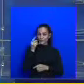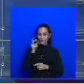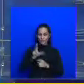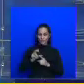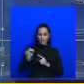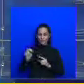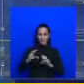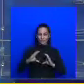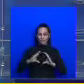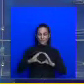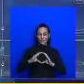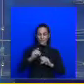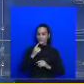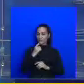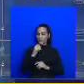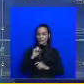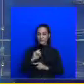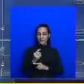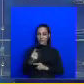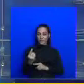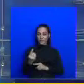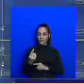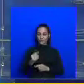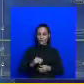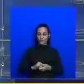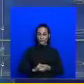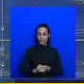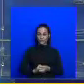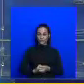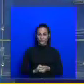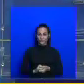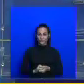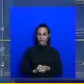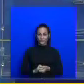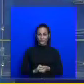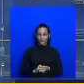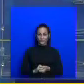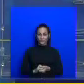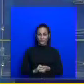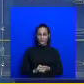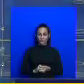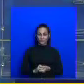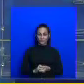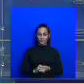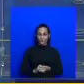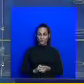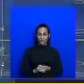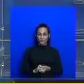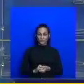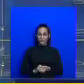chances. Bola vermelha, 01. Vermelha, número 01.